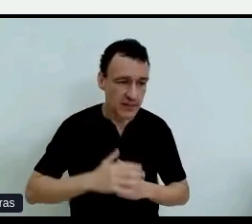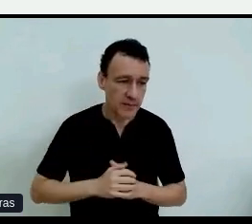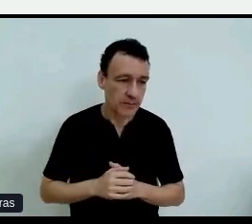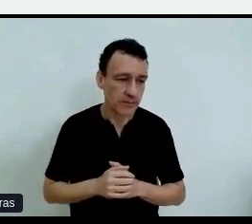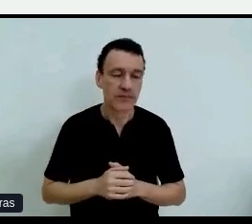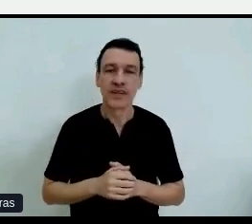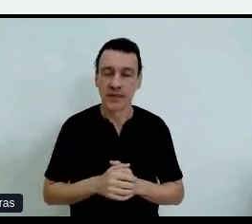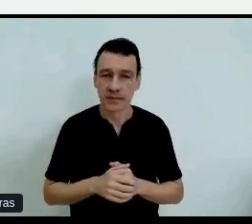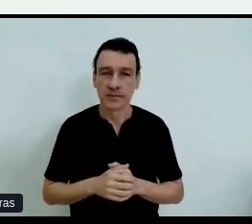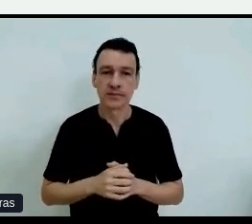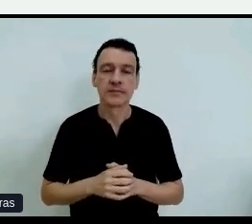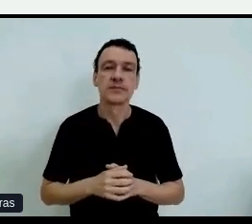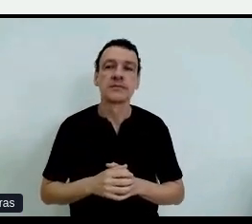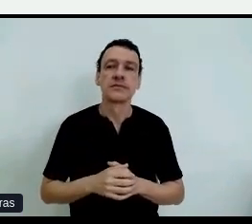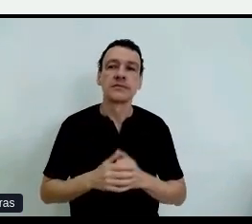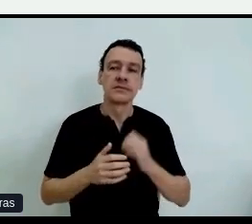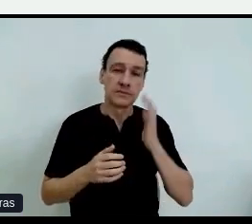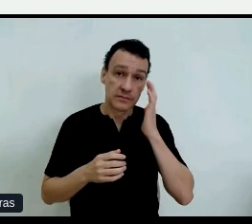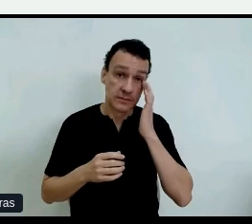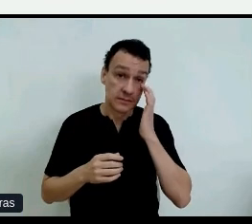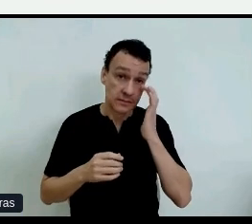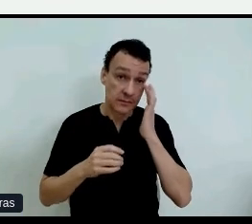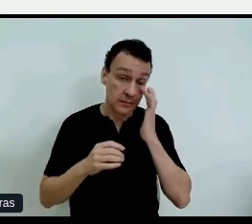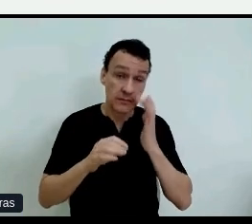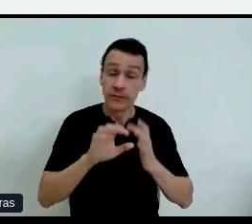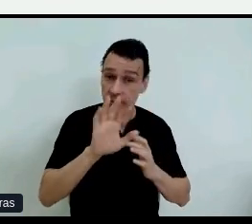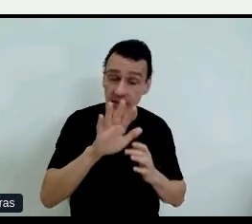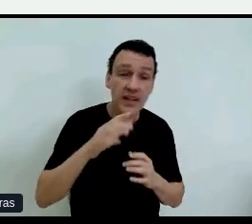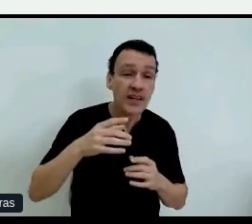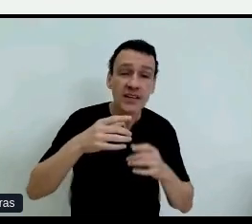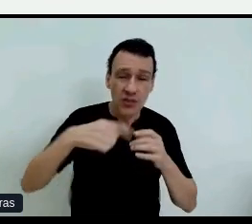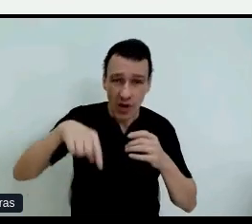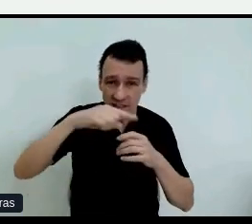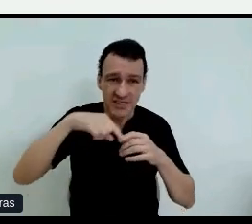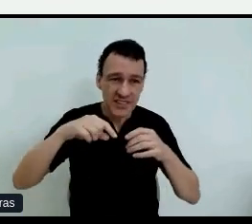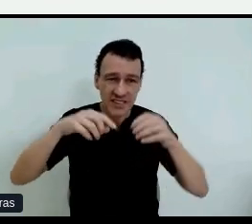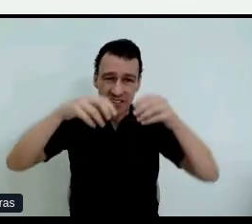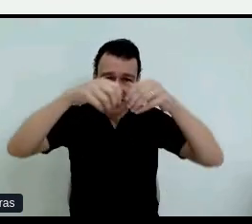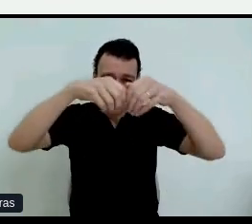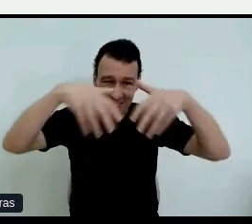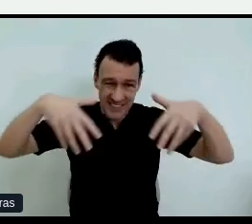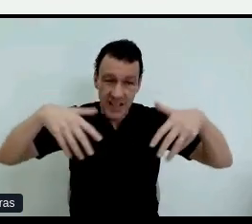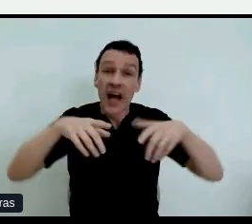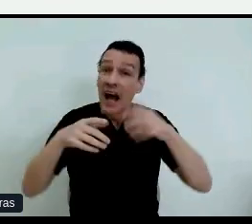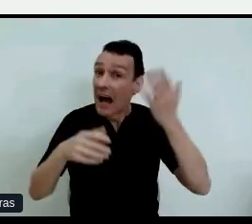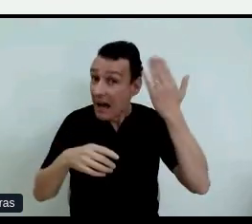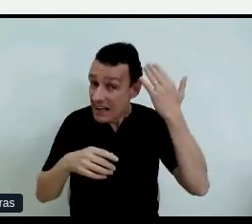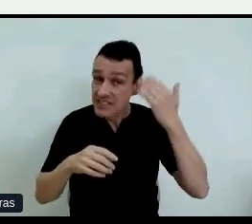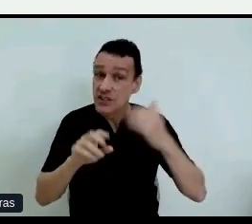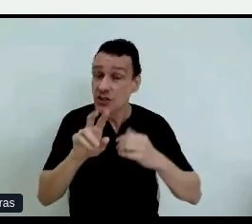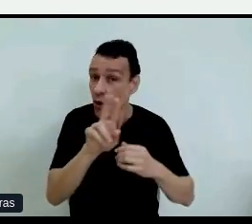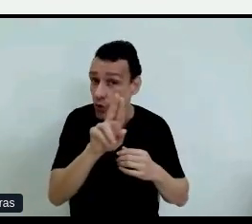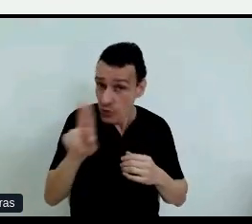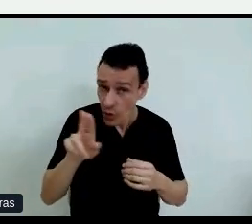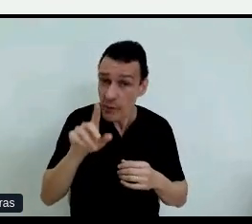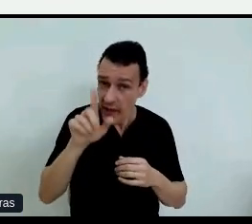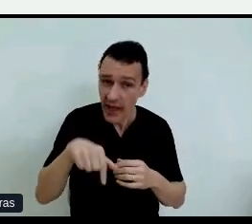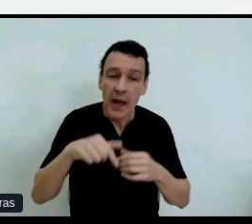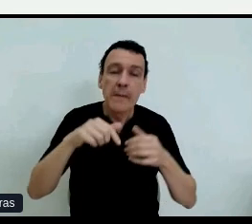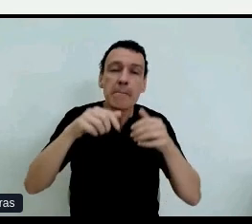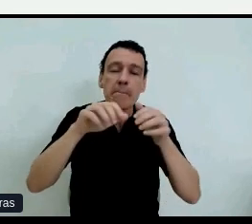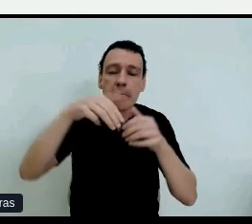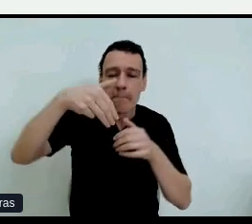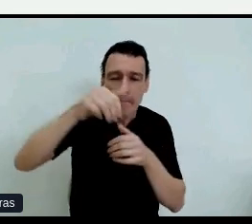Mas um grande problema, né, a ideia do mapa, ele inicialmente chamava mapa de acessibilidade, mas virou mapa de produto,